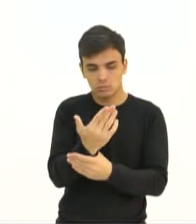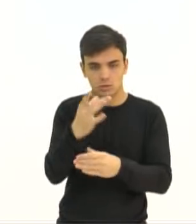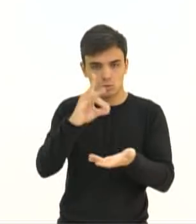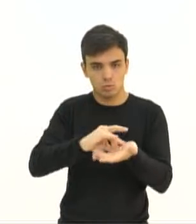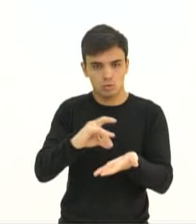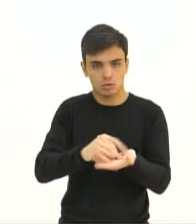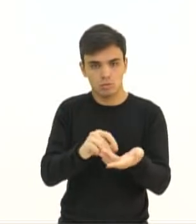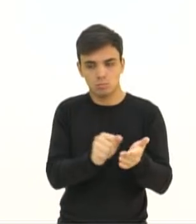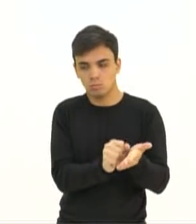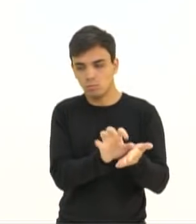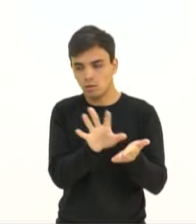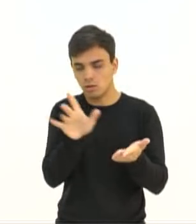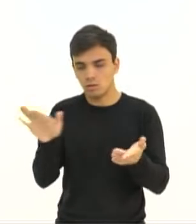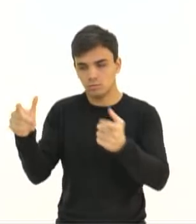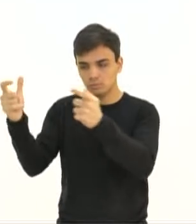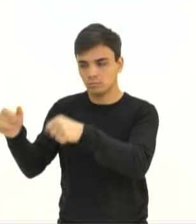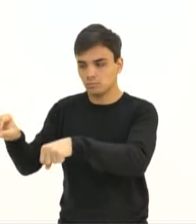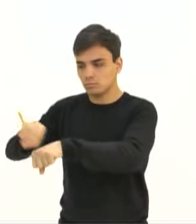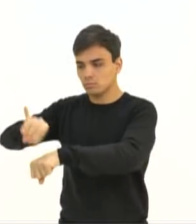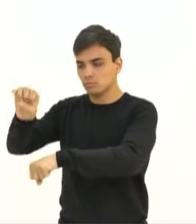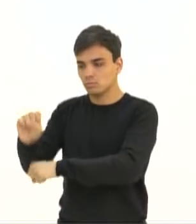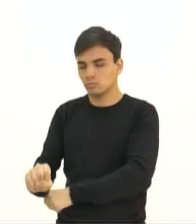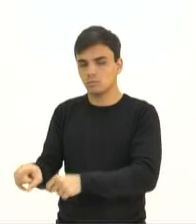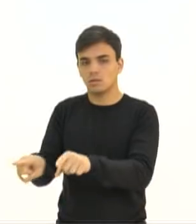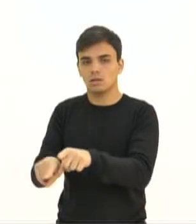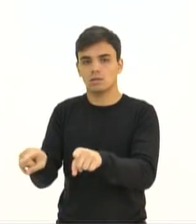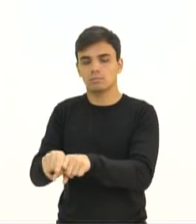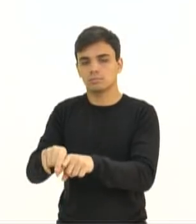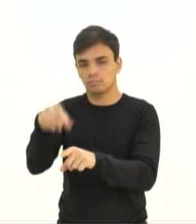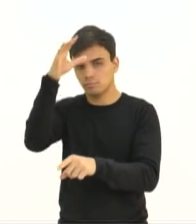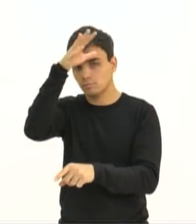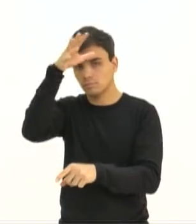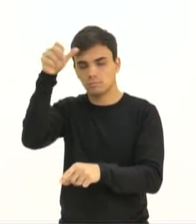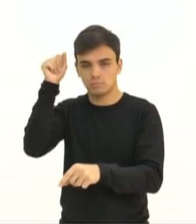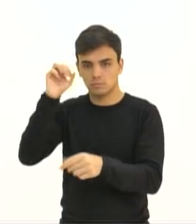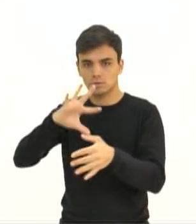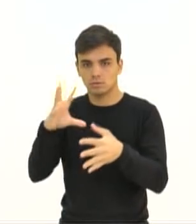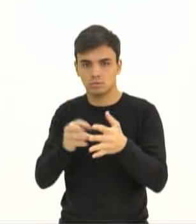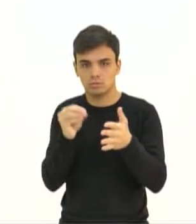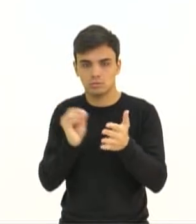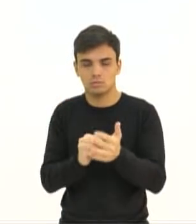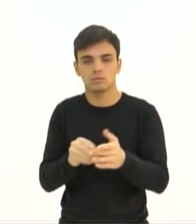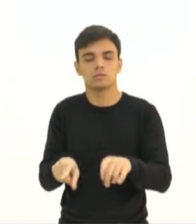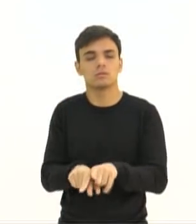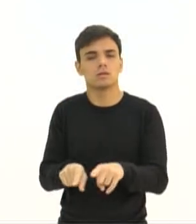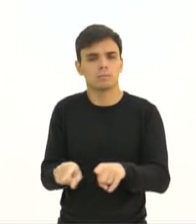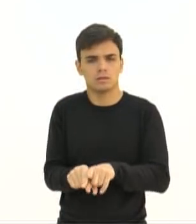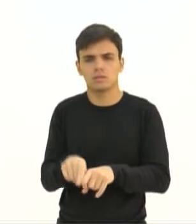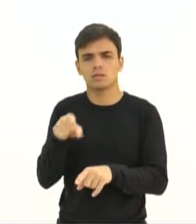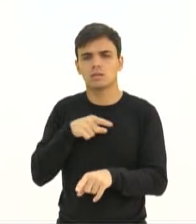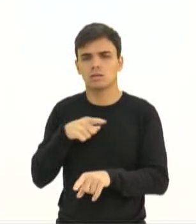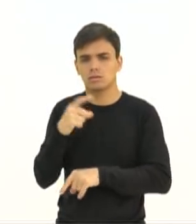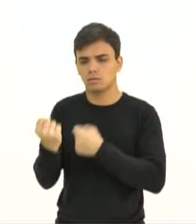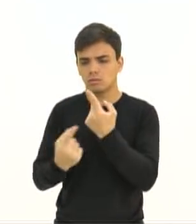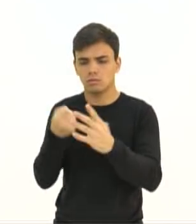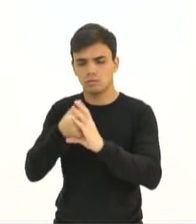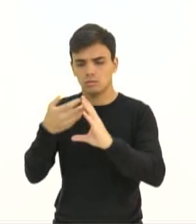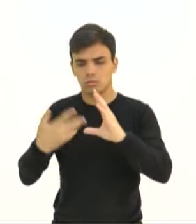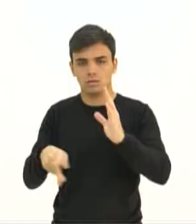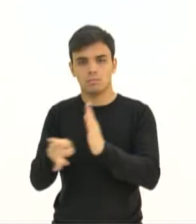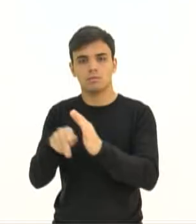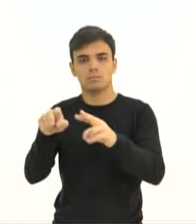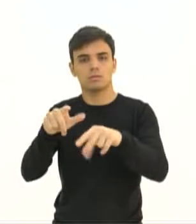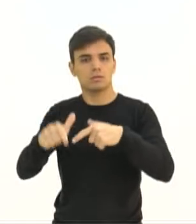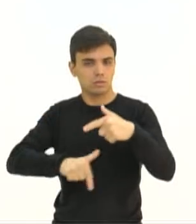foram principalmente para o Centro-Sul e para a Amazônia, atraídos por algumas características ali, principalmente da oferta de